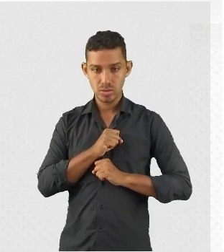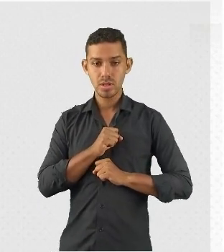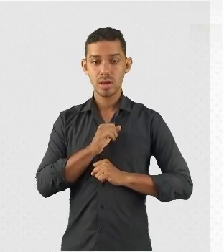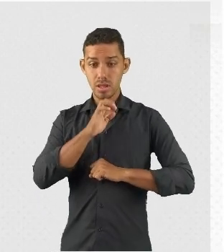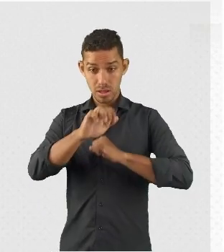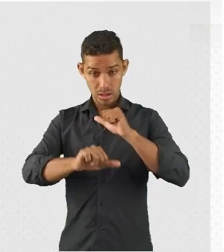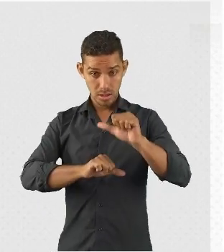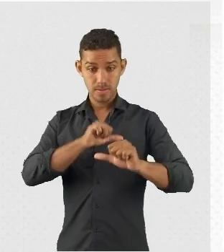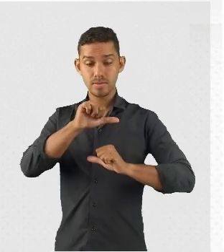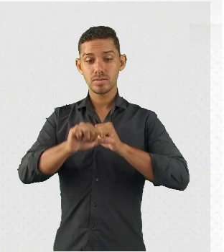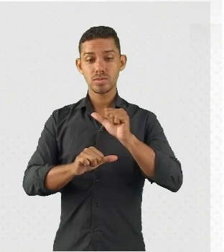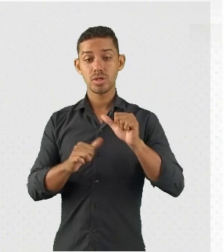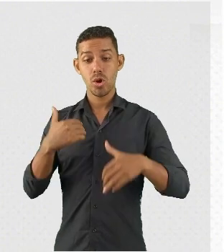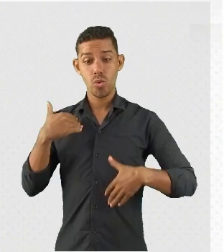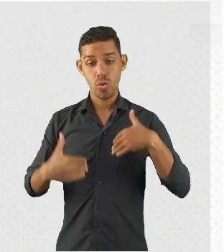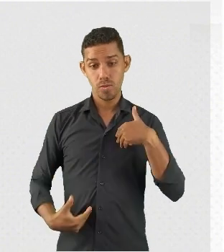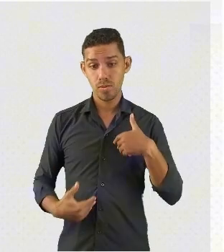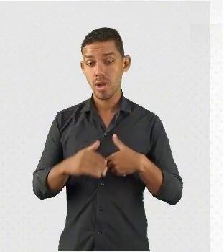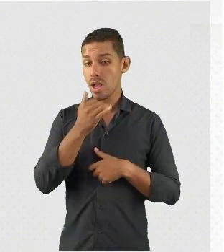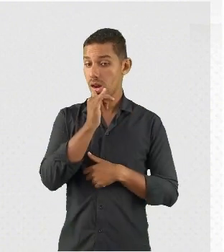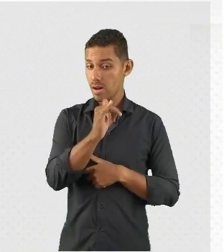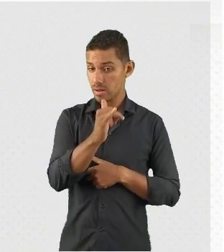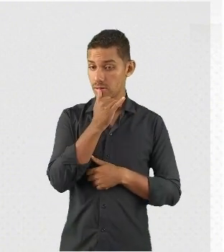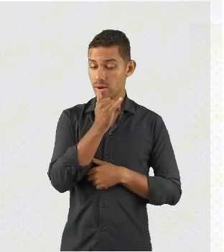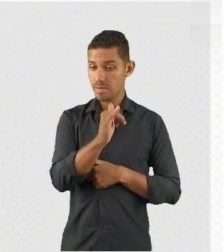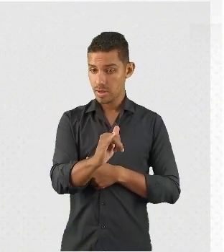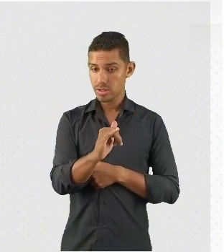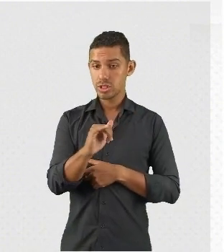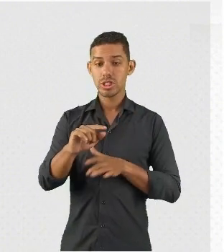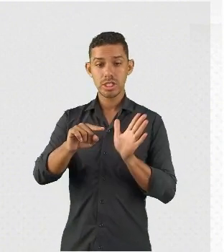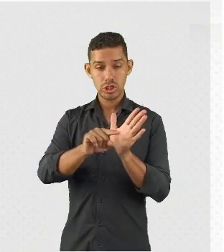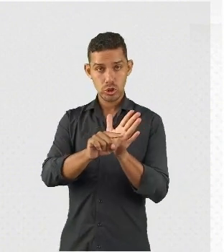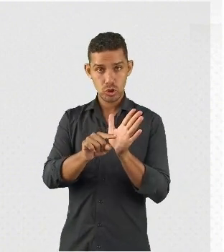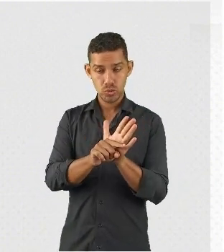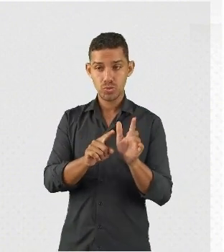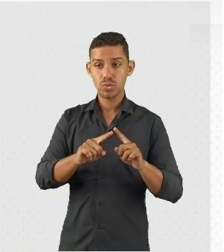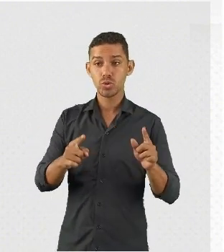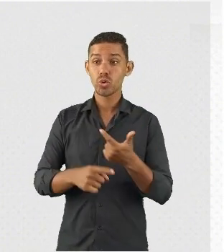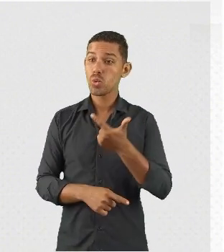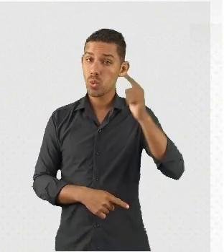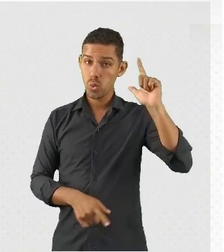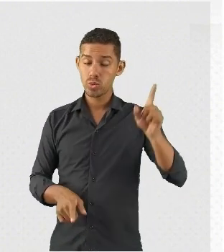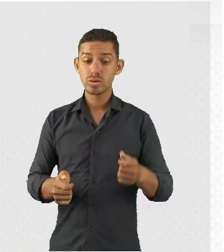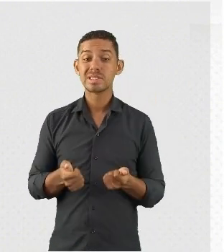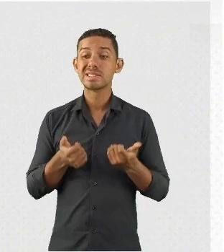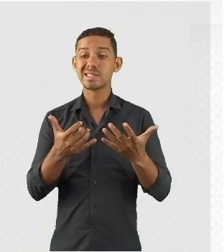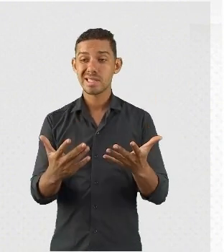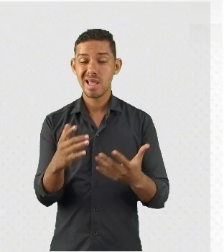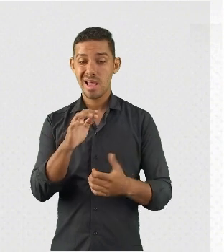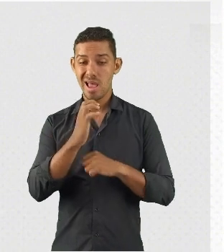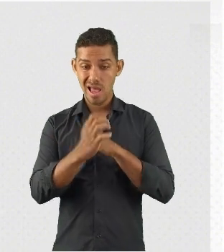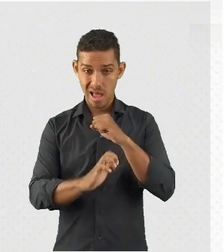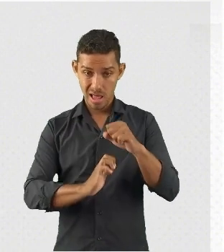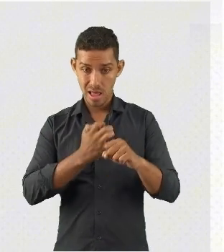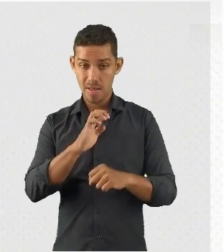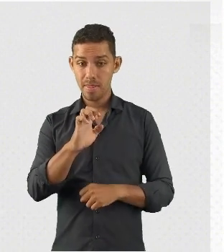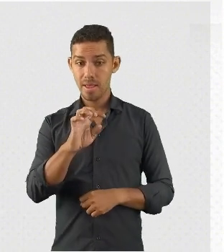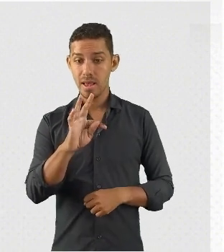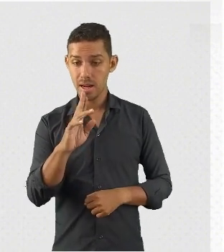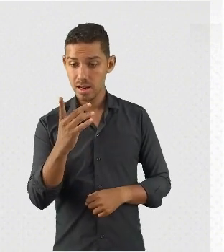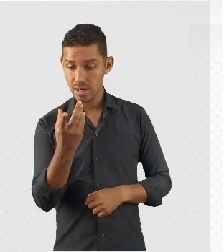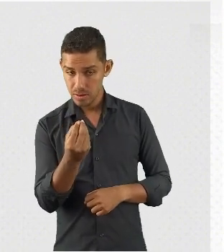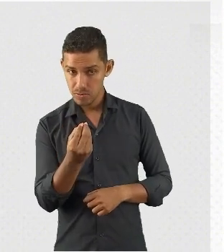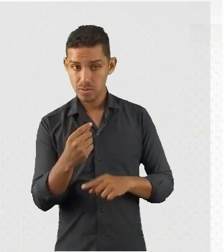corpo eletricamente negativo. E o outro doará elétrons, perderá elétrons, transformando-se em um